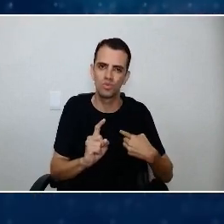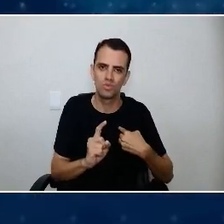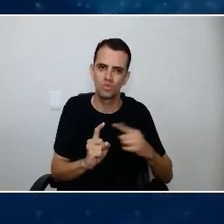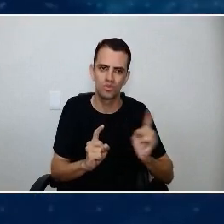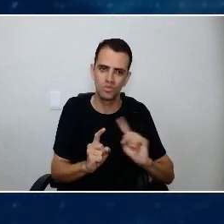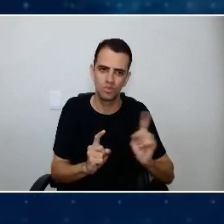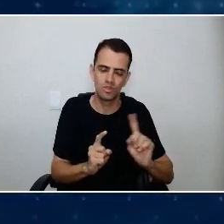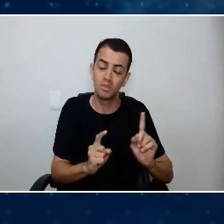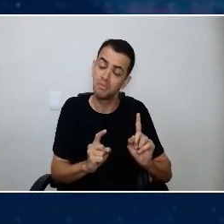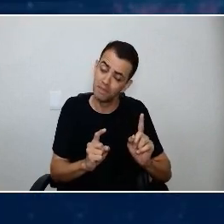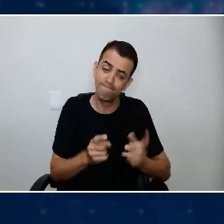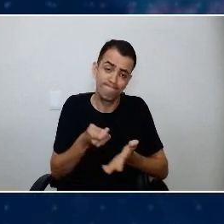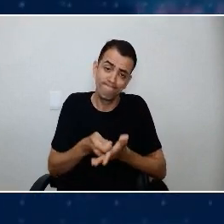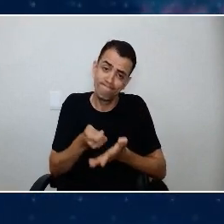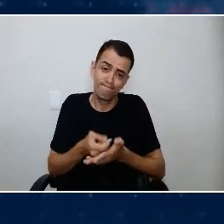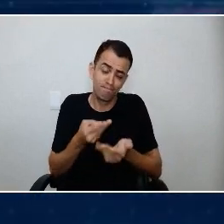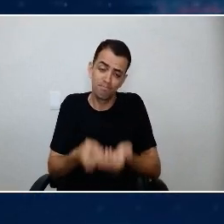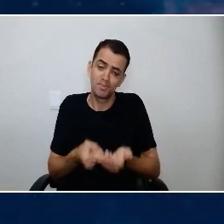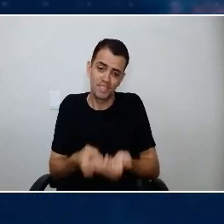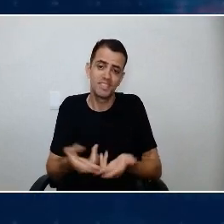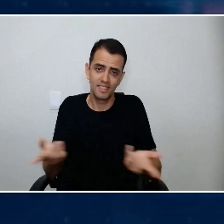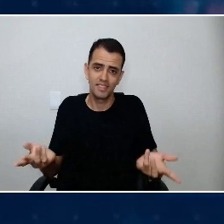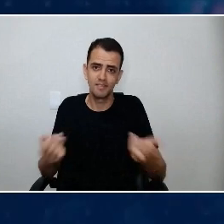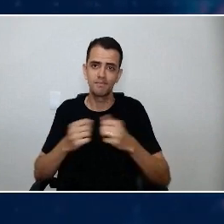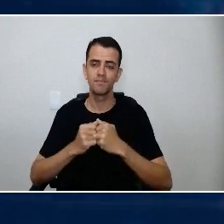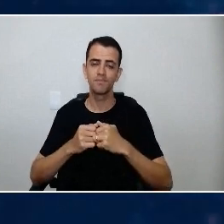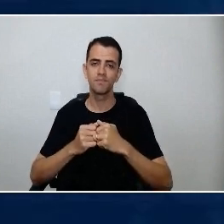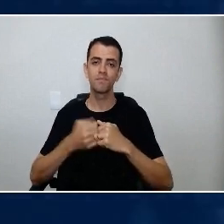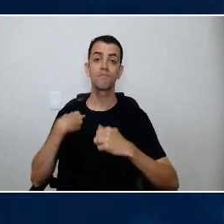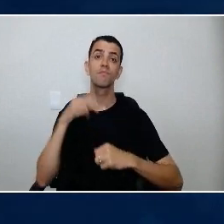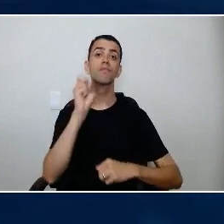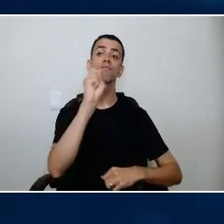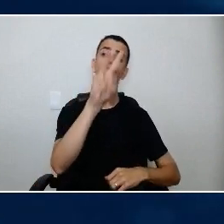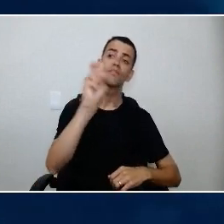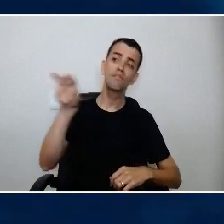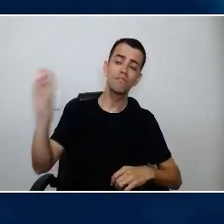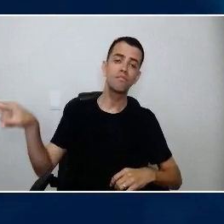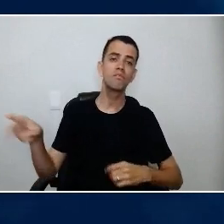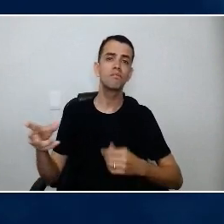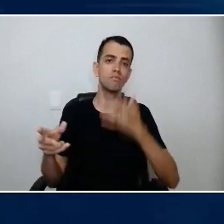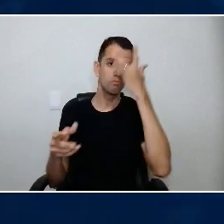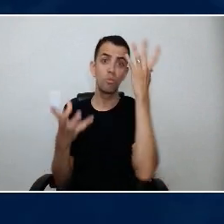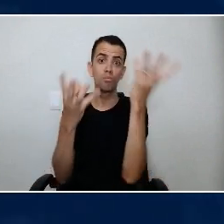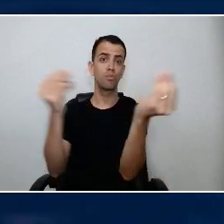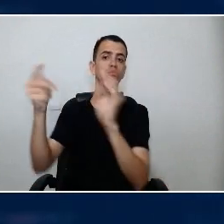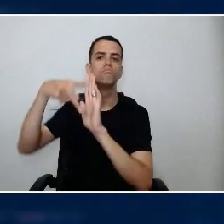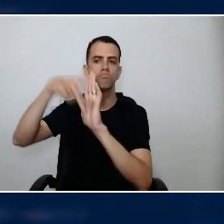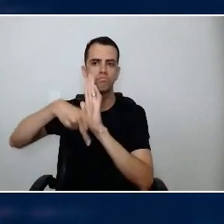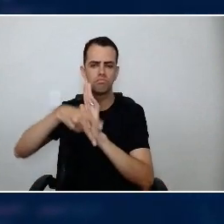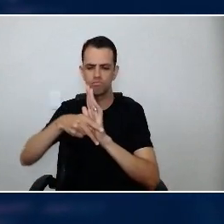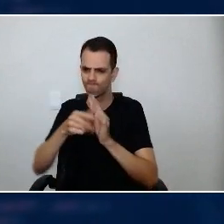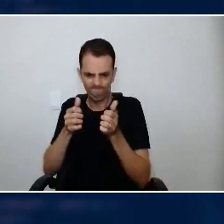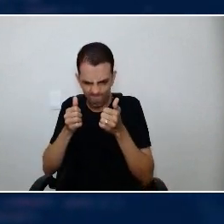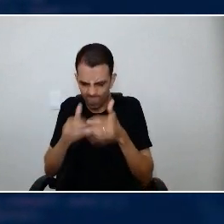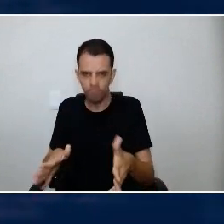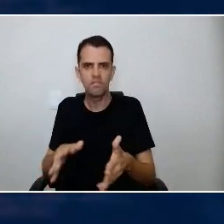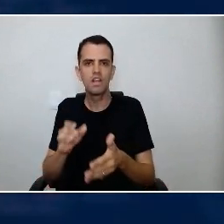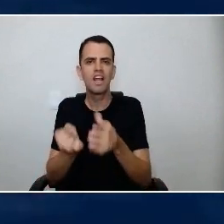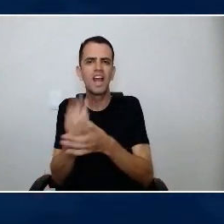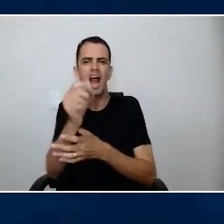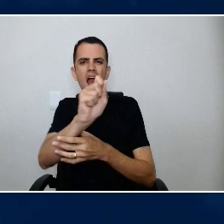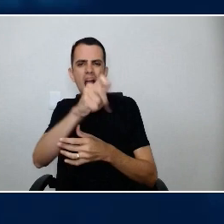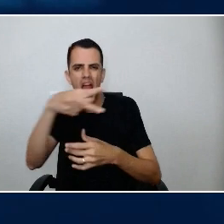isso e eu vejo muitas pessoas que às vezes começam um projeto começa um empreendimento começa um aplicativo mas às vezes com